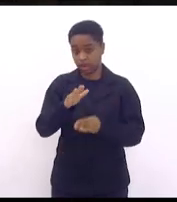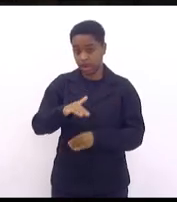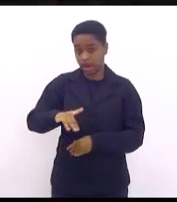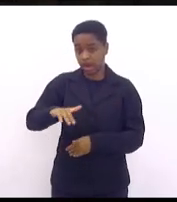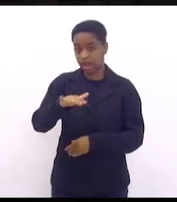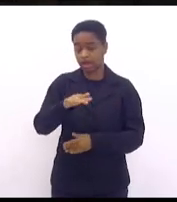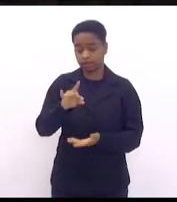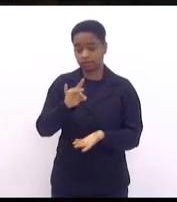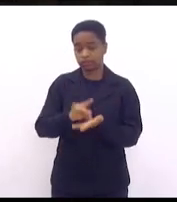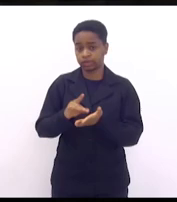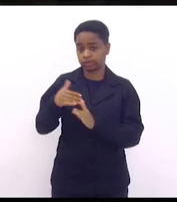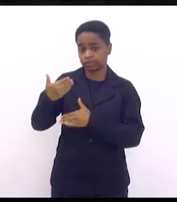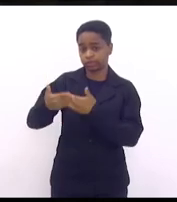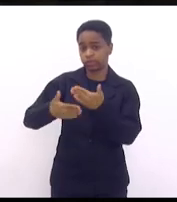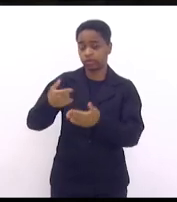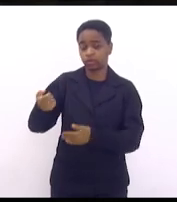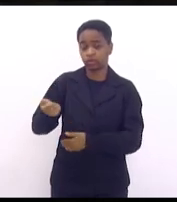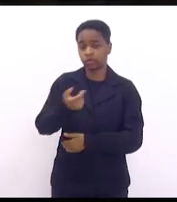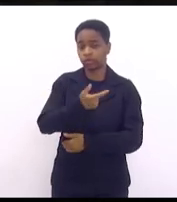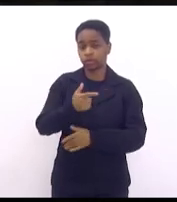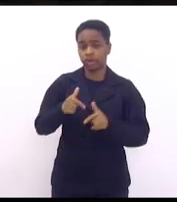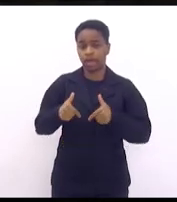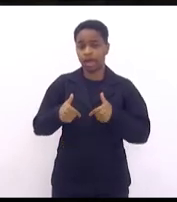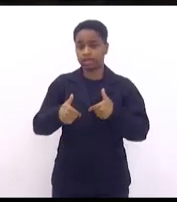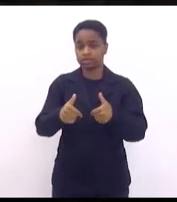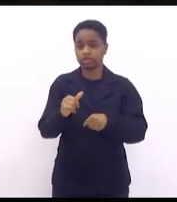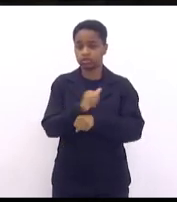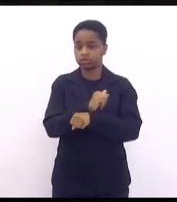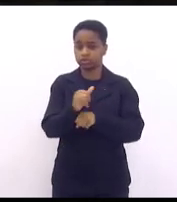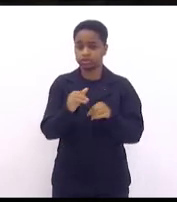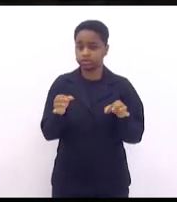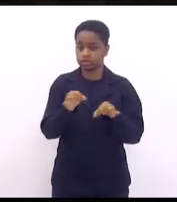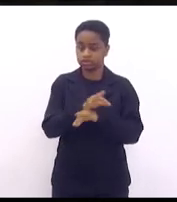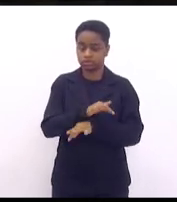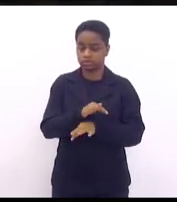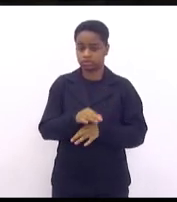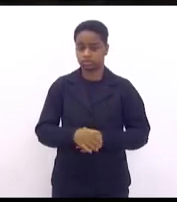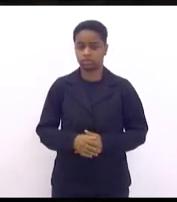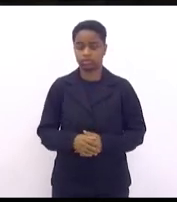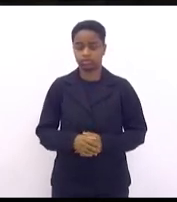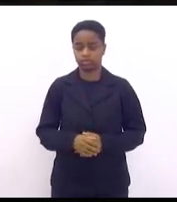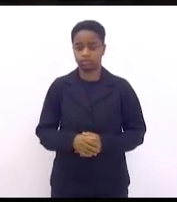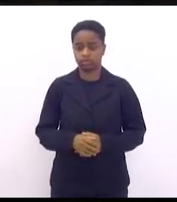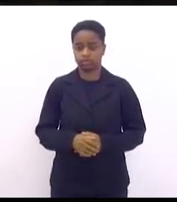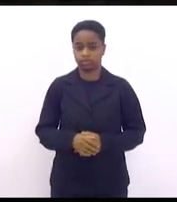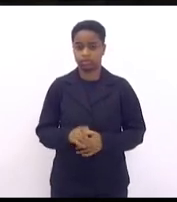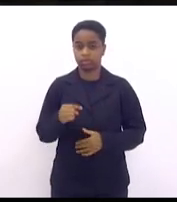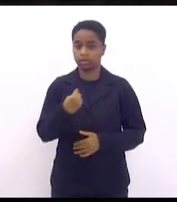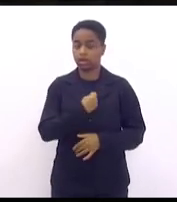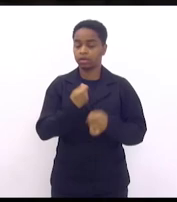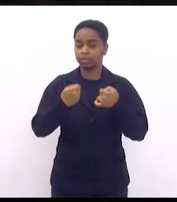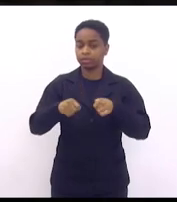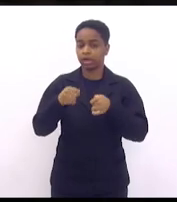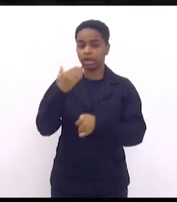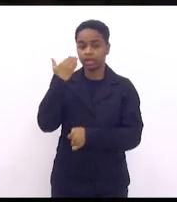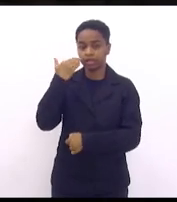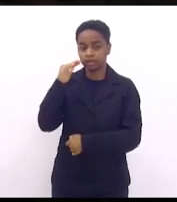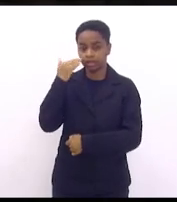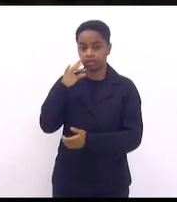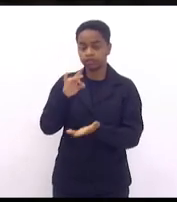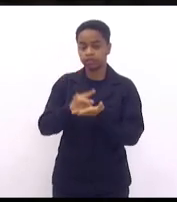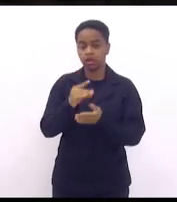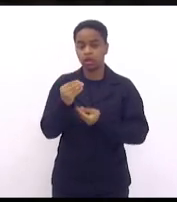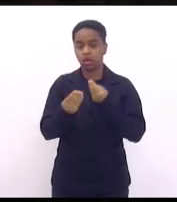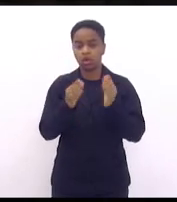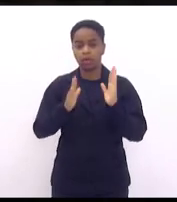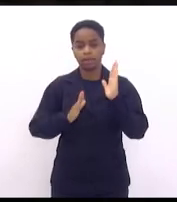muito além de uma mera ação estratégica transversal. Precisamos compreender a nova